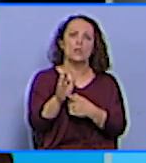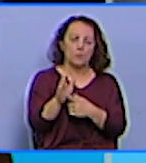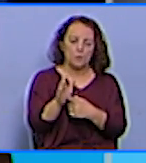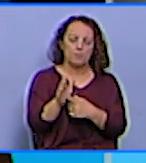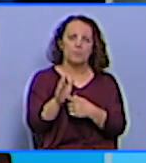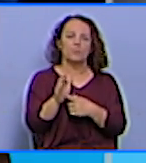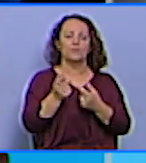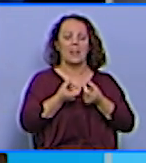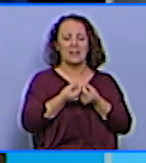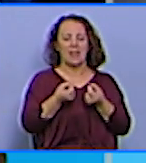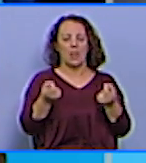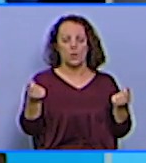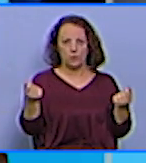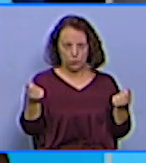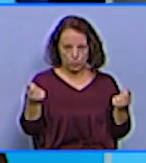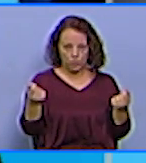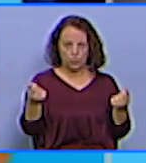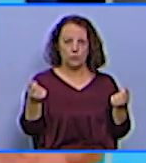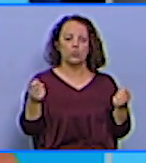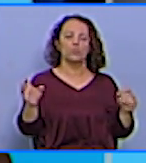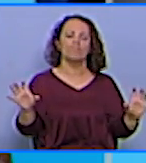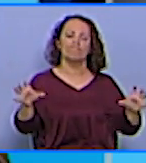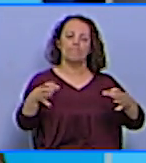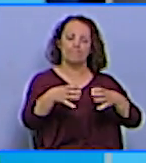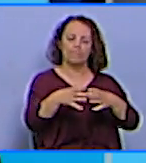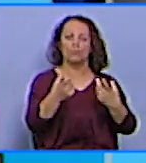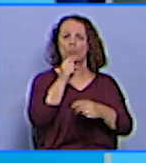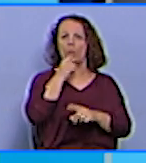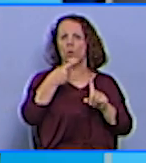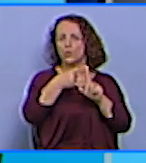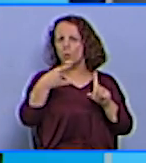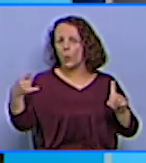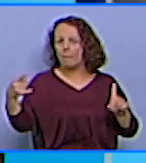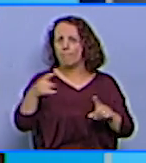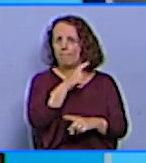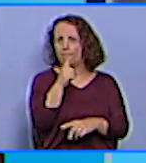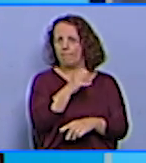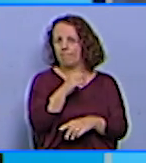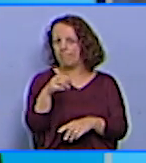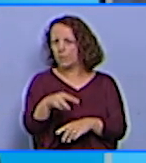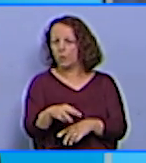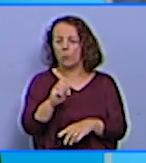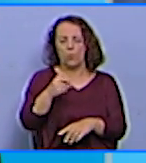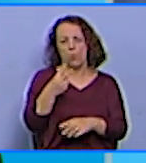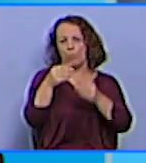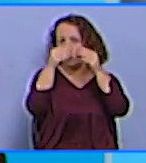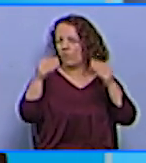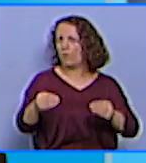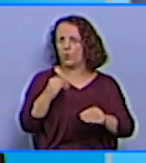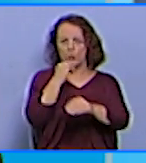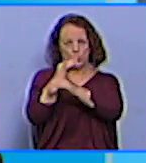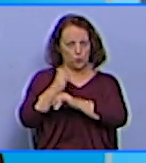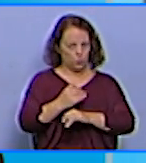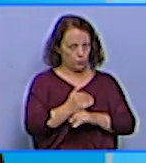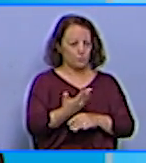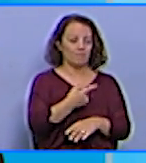meditações do terço, para que os acólitos em grupo, via Zoom ou via outras plataformas, pudessem também, a